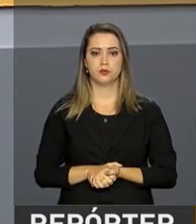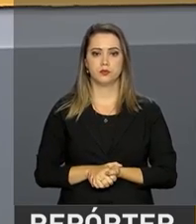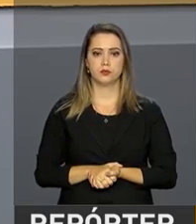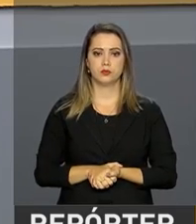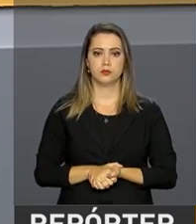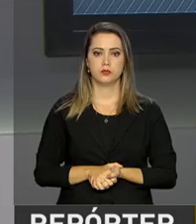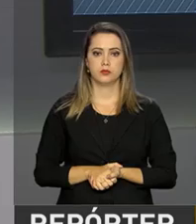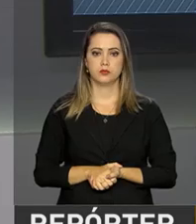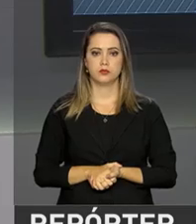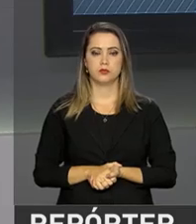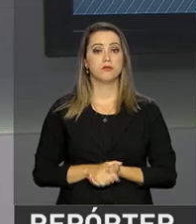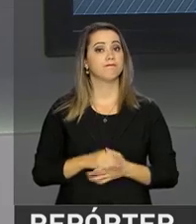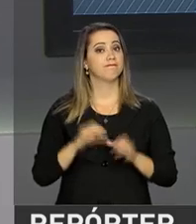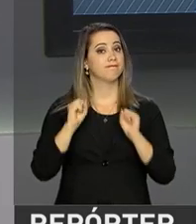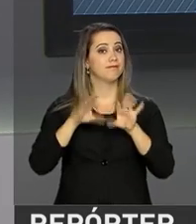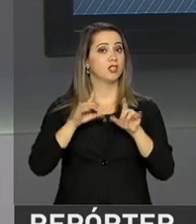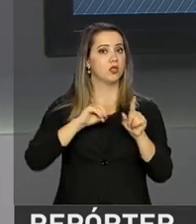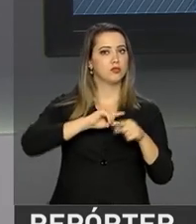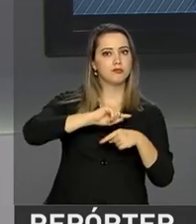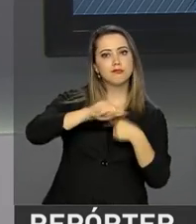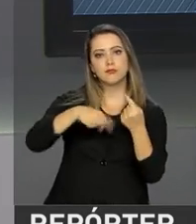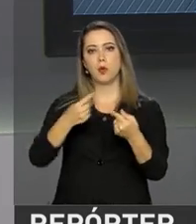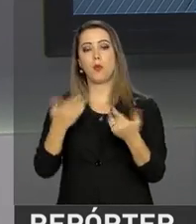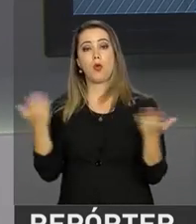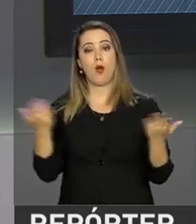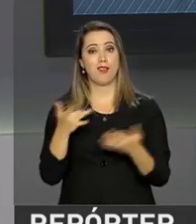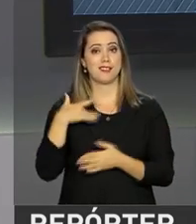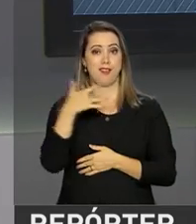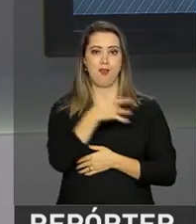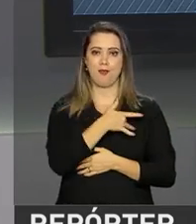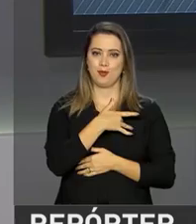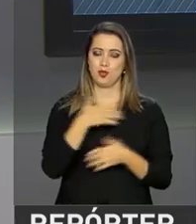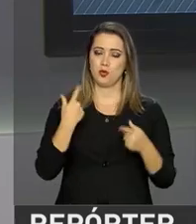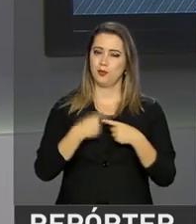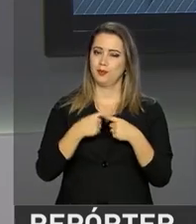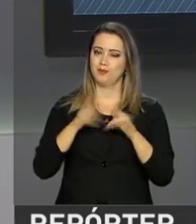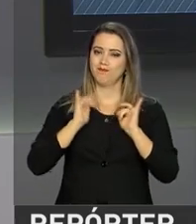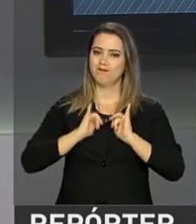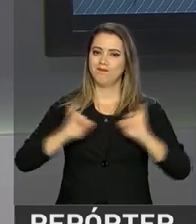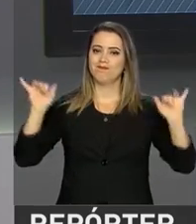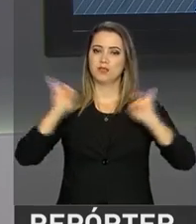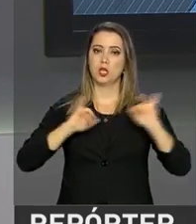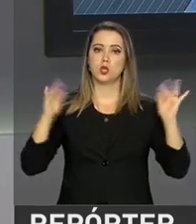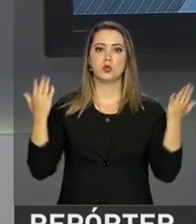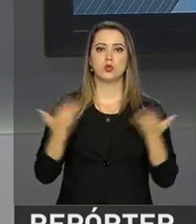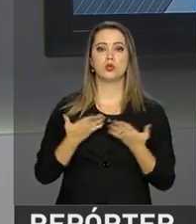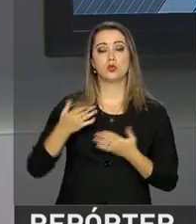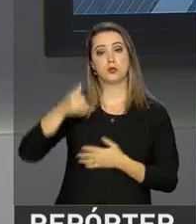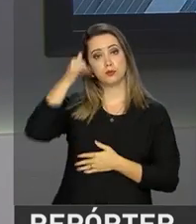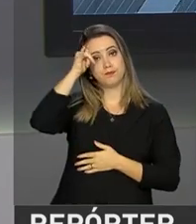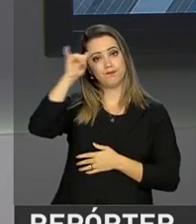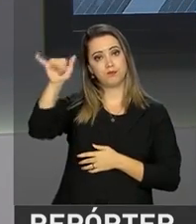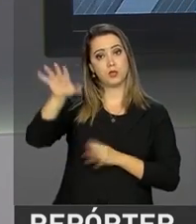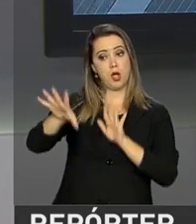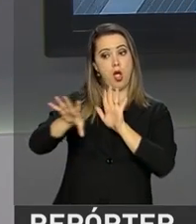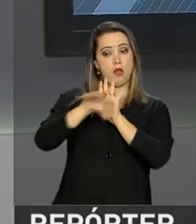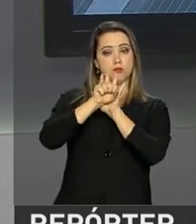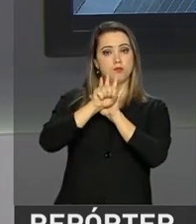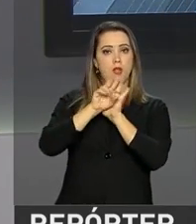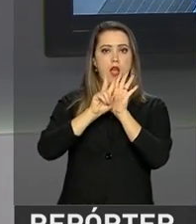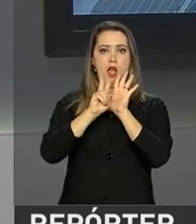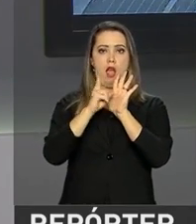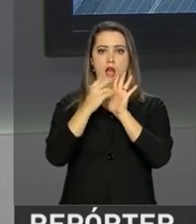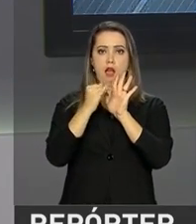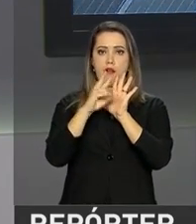lumina.ufrgs.br. De educação, a gente passa para a saúde, porque o governo lançou hoje a campanha de prevenção à AIDS para o período de